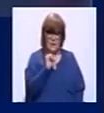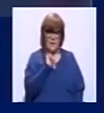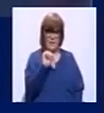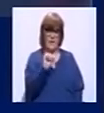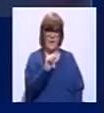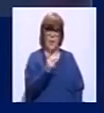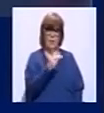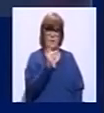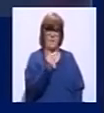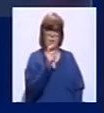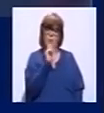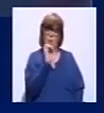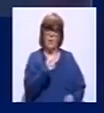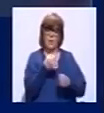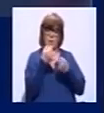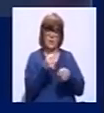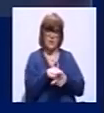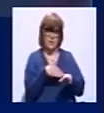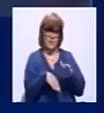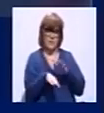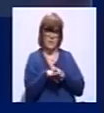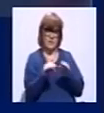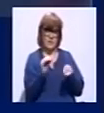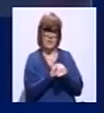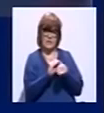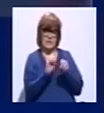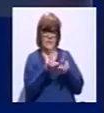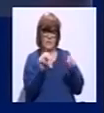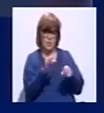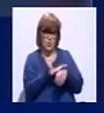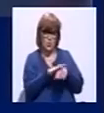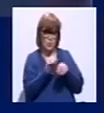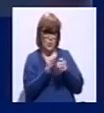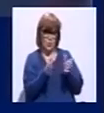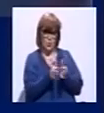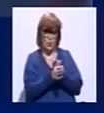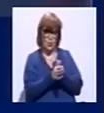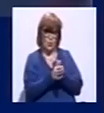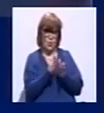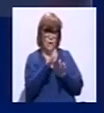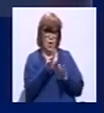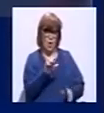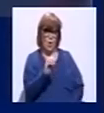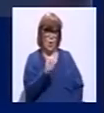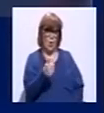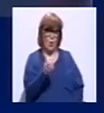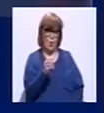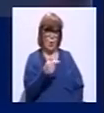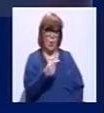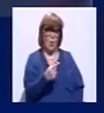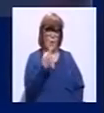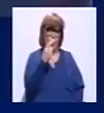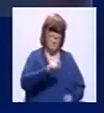gente vai conseguir fazer a a desinfecção dos fiis é um esse hubble ele deve ser aí em que o metro na